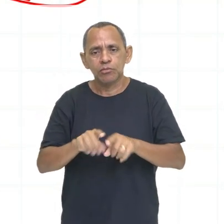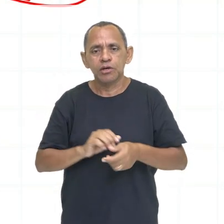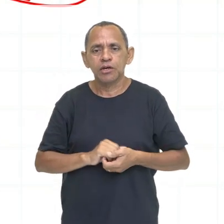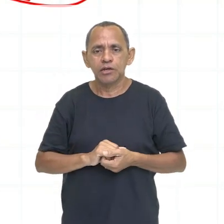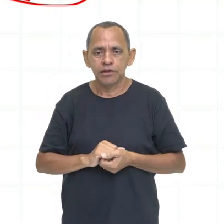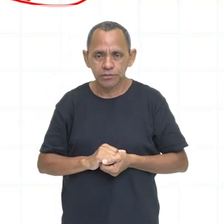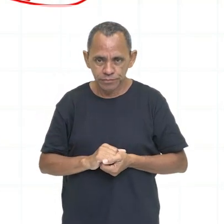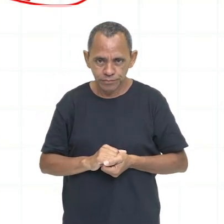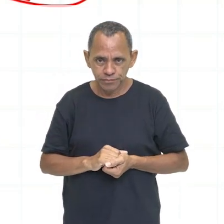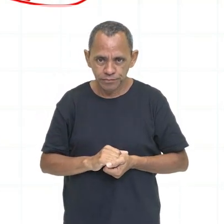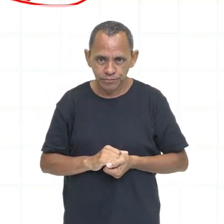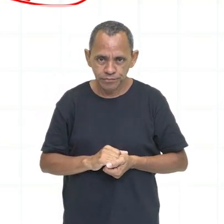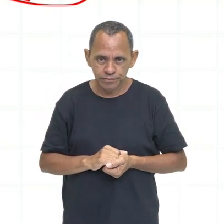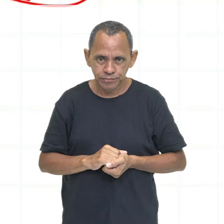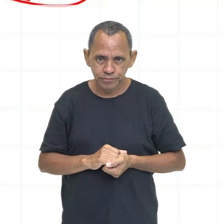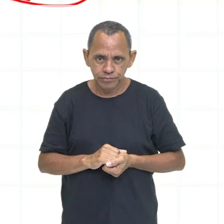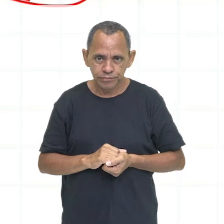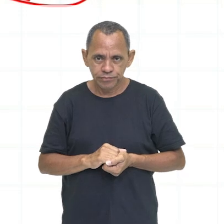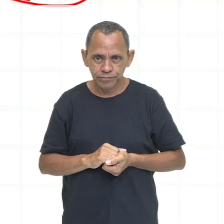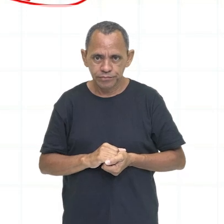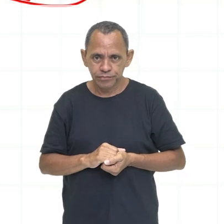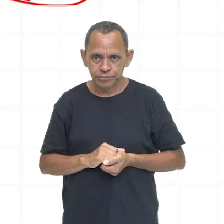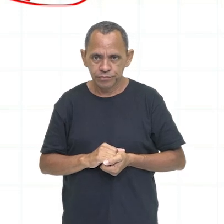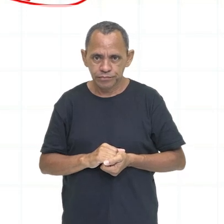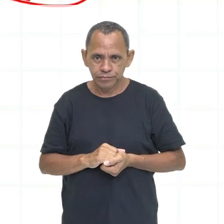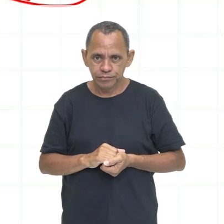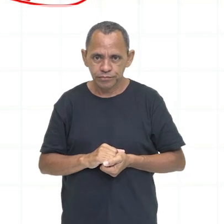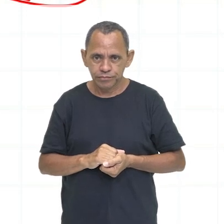Cultural background significa